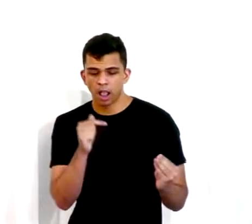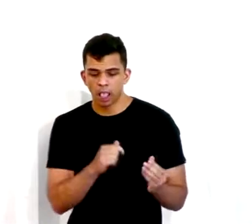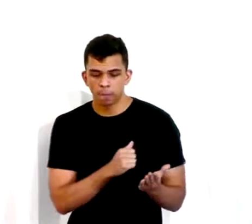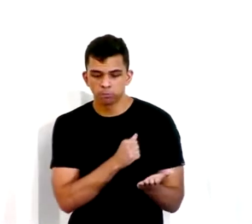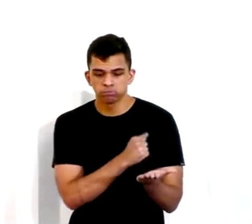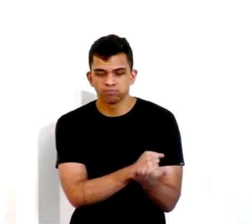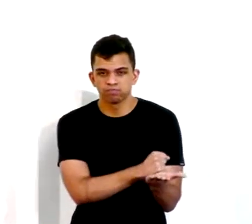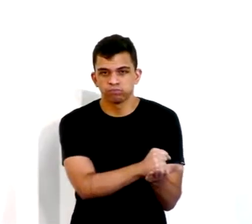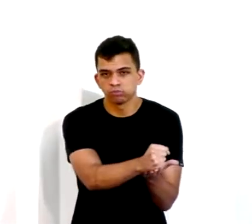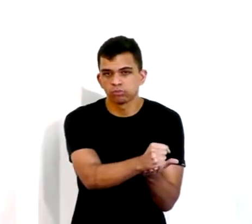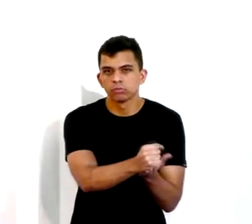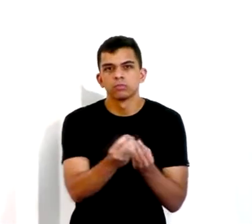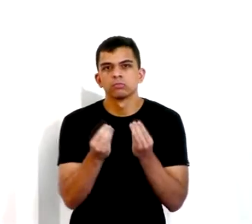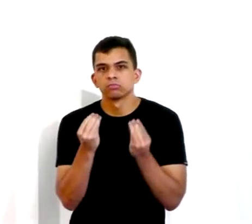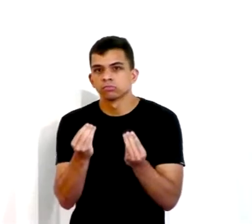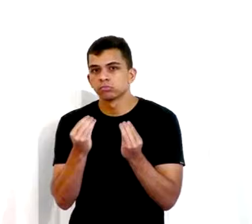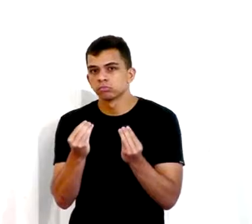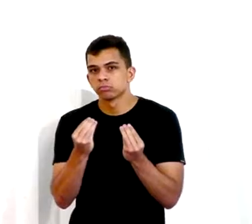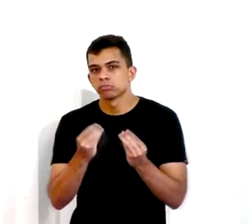faz